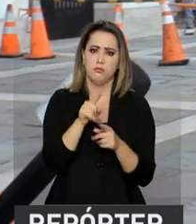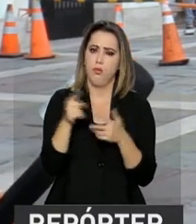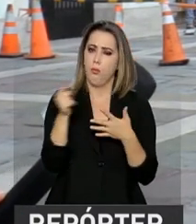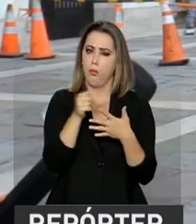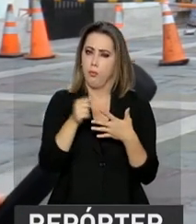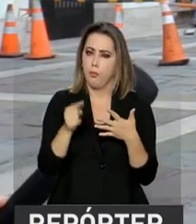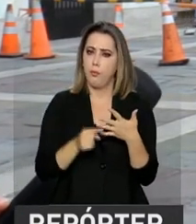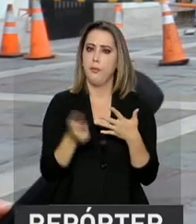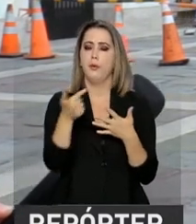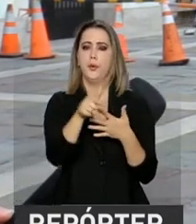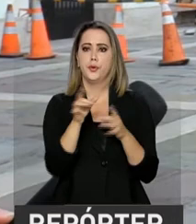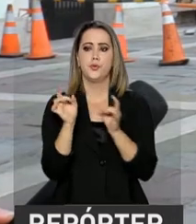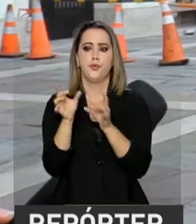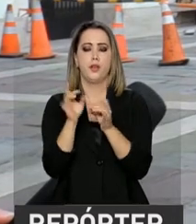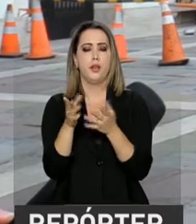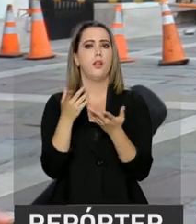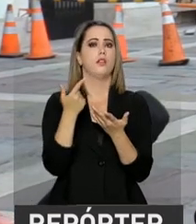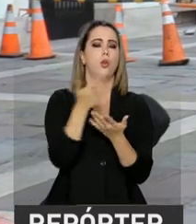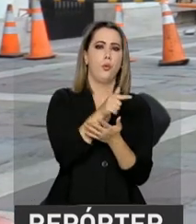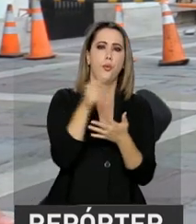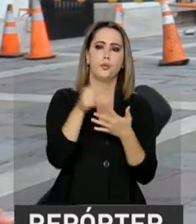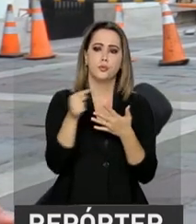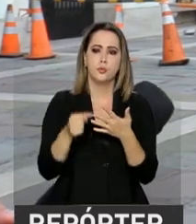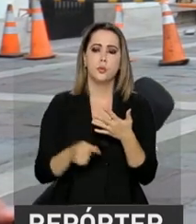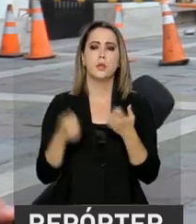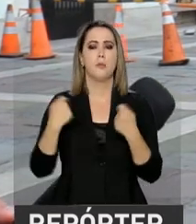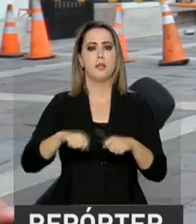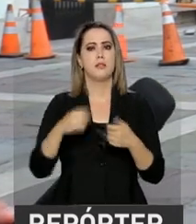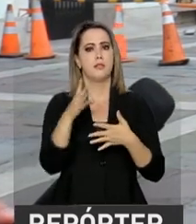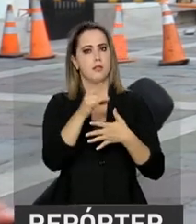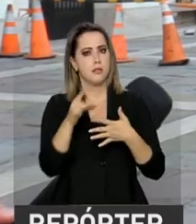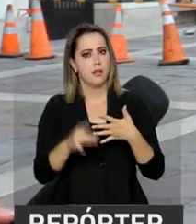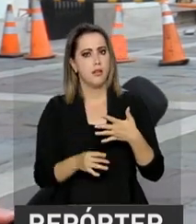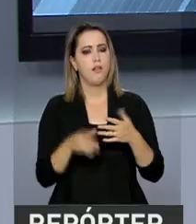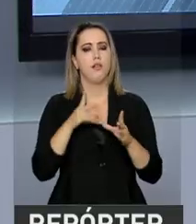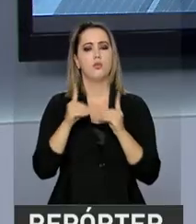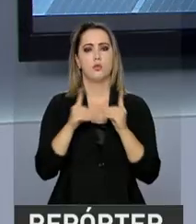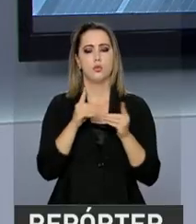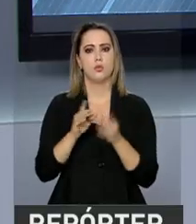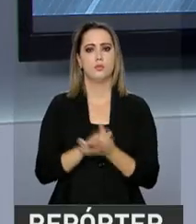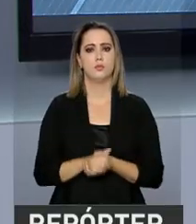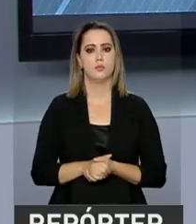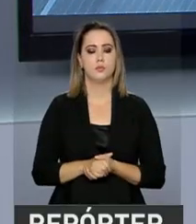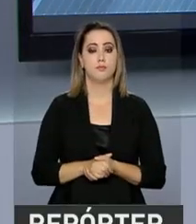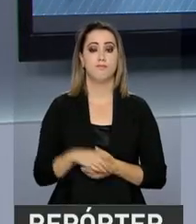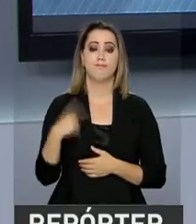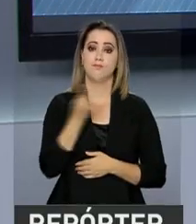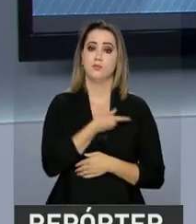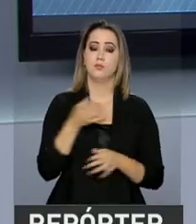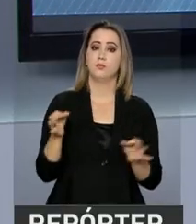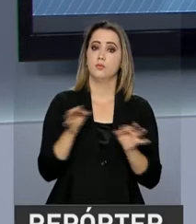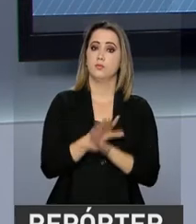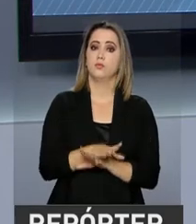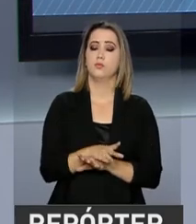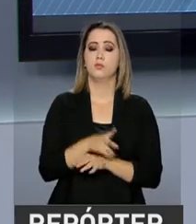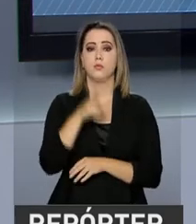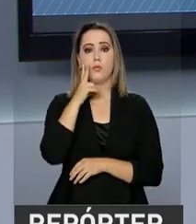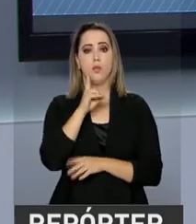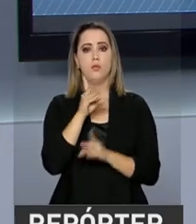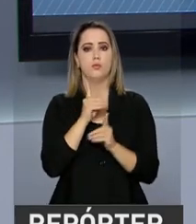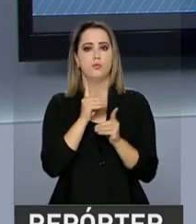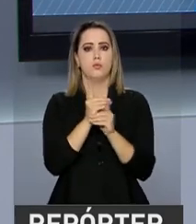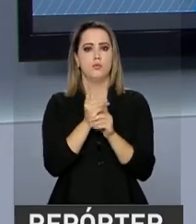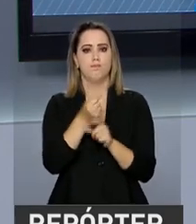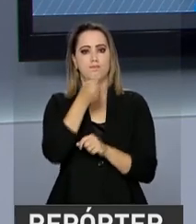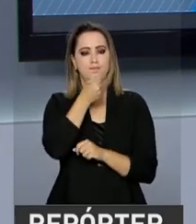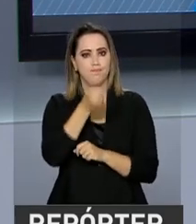de comércio geral temos outros cursos também acesos debates aqui é tradição termina aqui você encontra